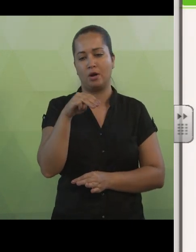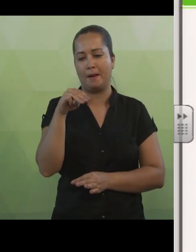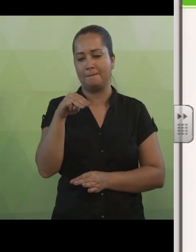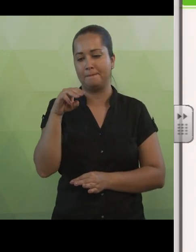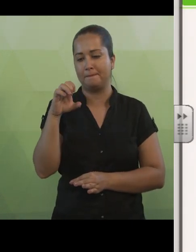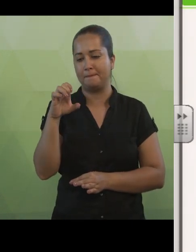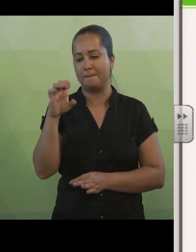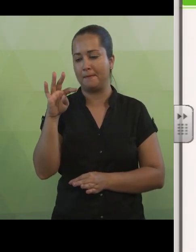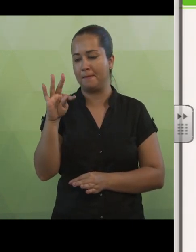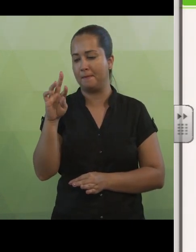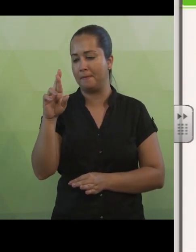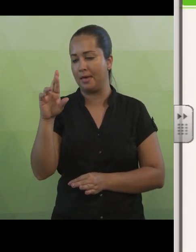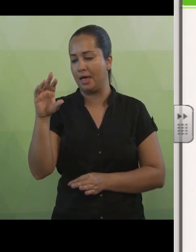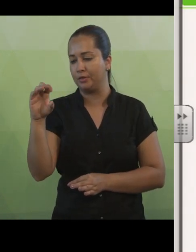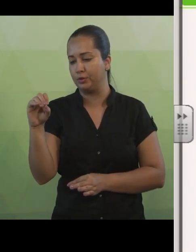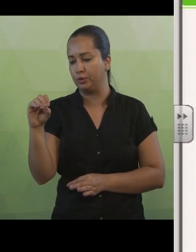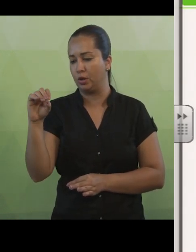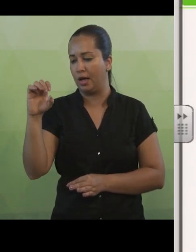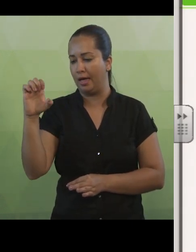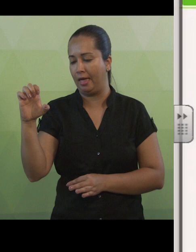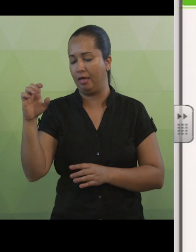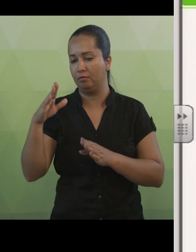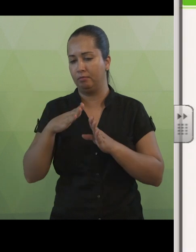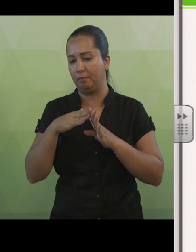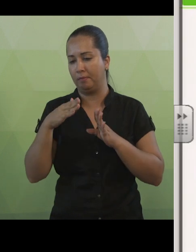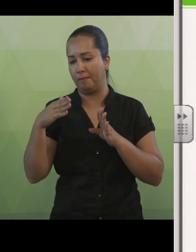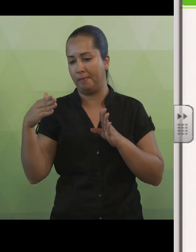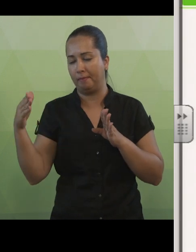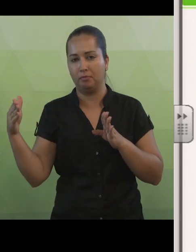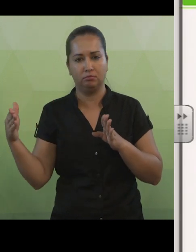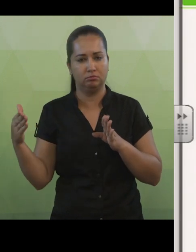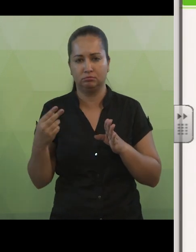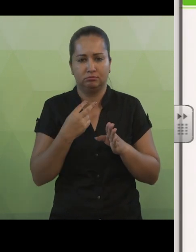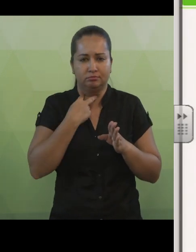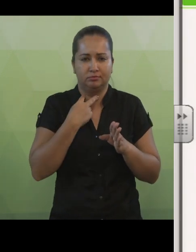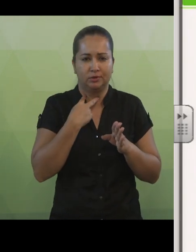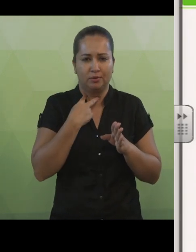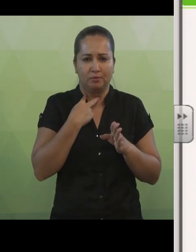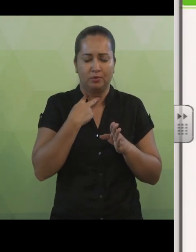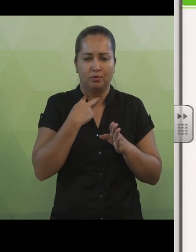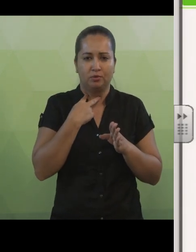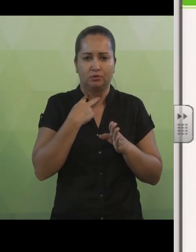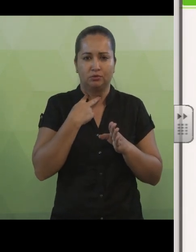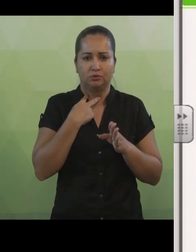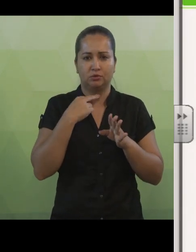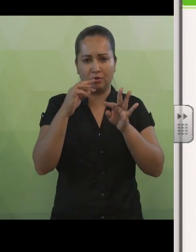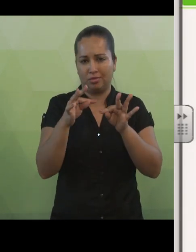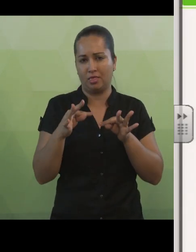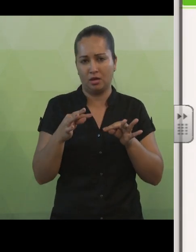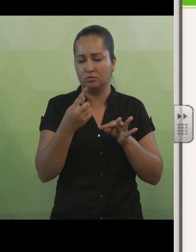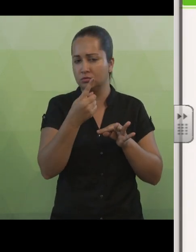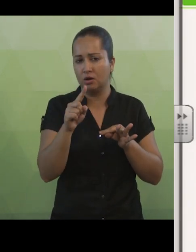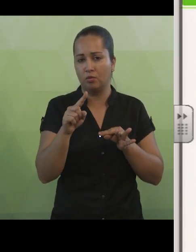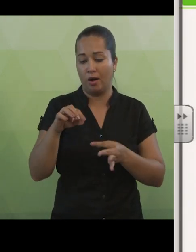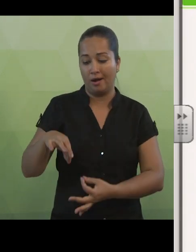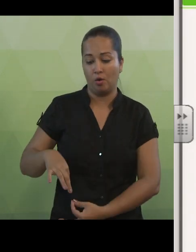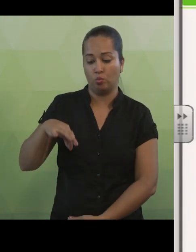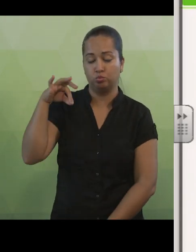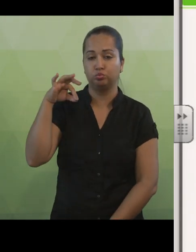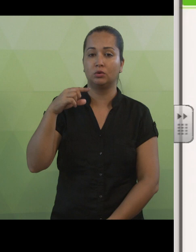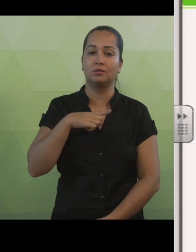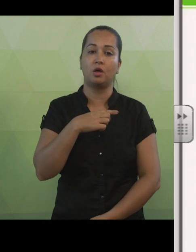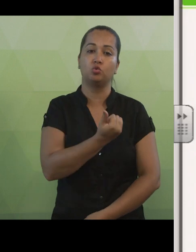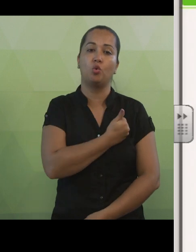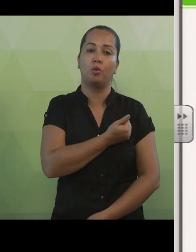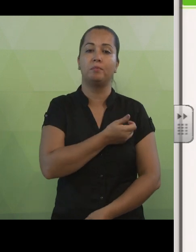metro e x centímetros. Nós não podemos representar a altura da pessoa com um texto. Nós representamos ela com um